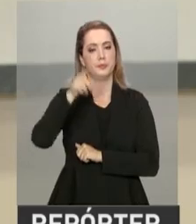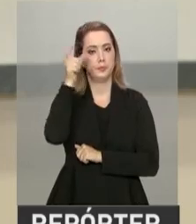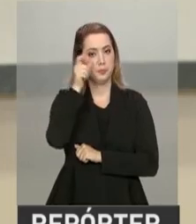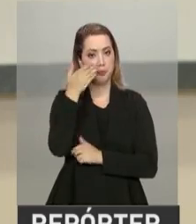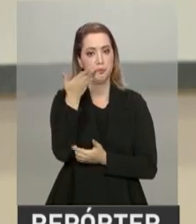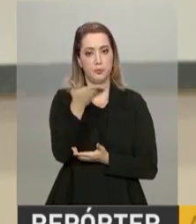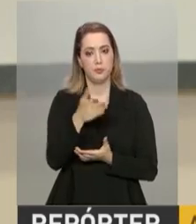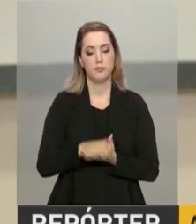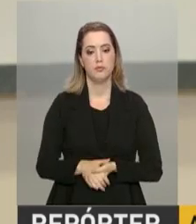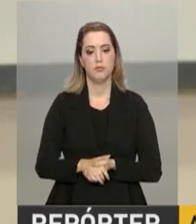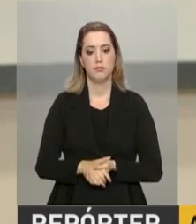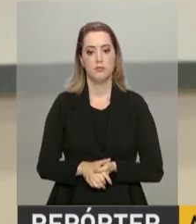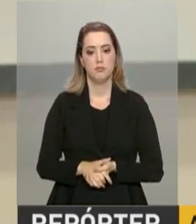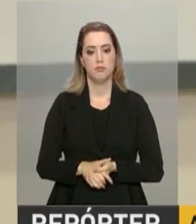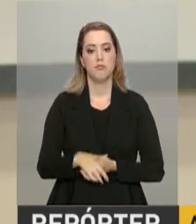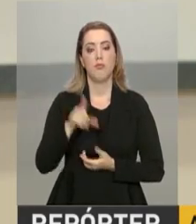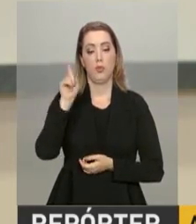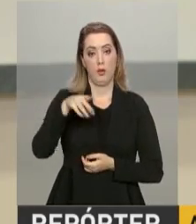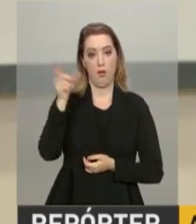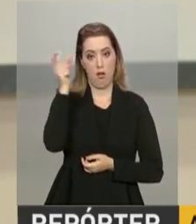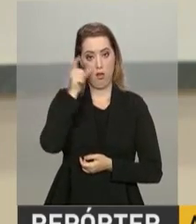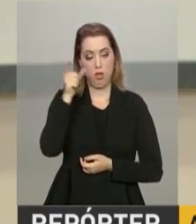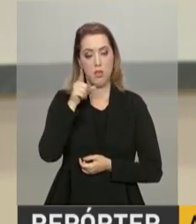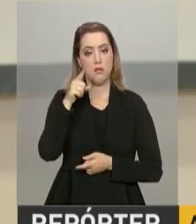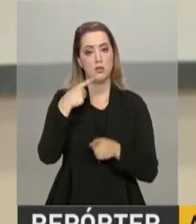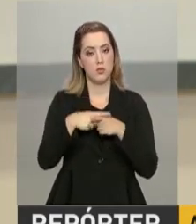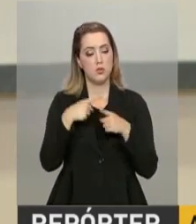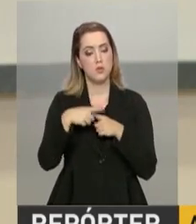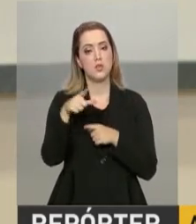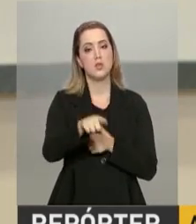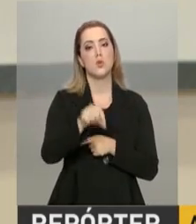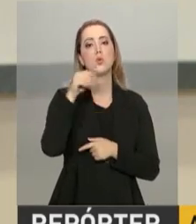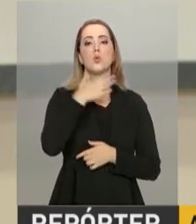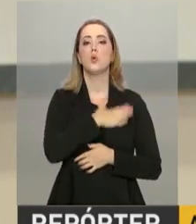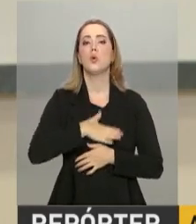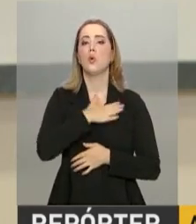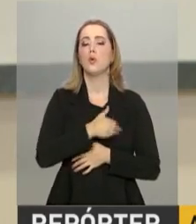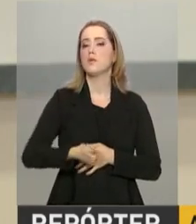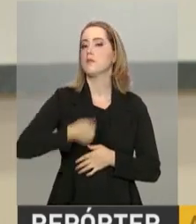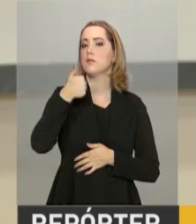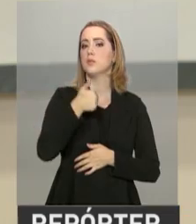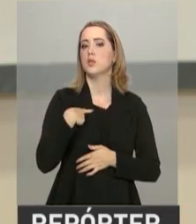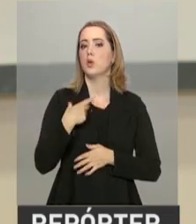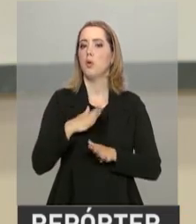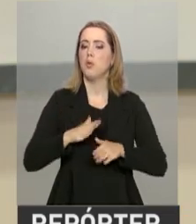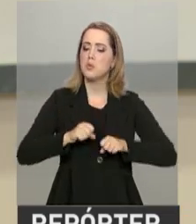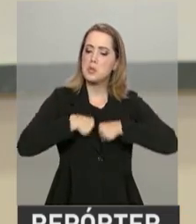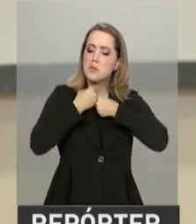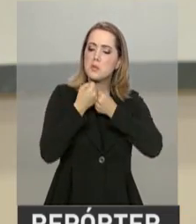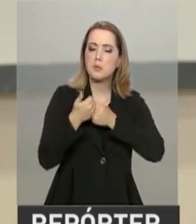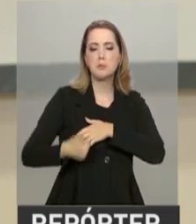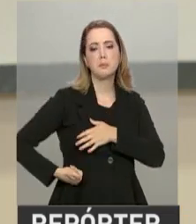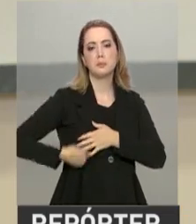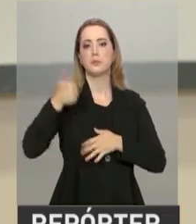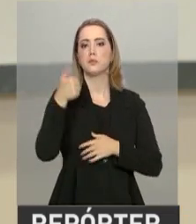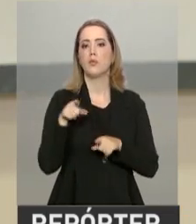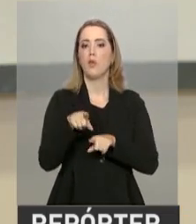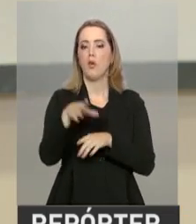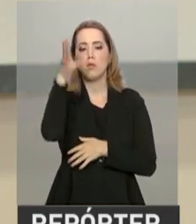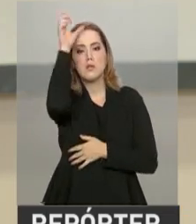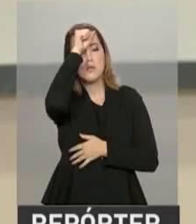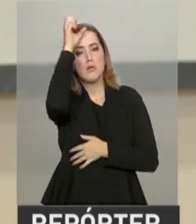é interessante sim Você escolheu o que você gosta de fazer porque você se dedica mais você eh